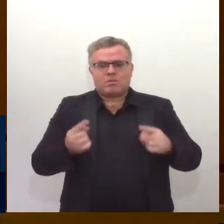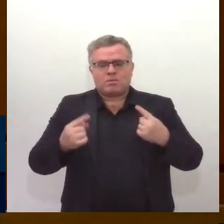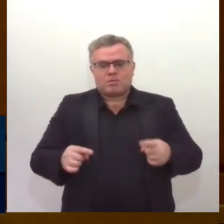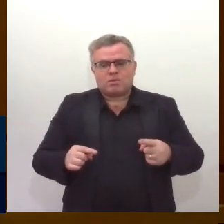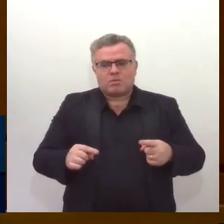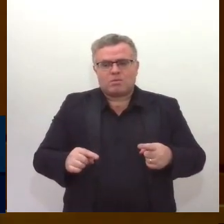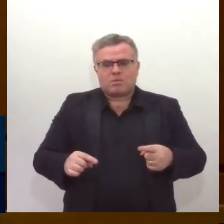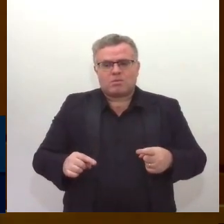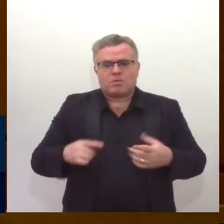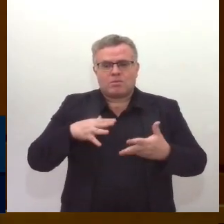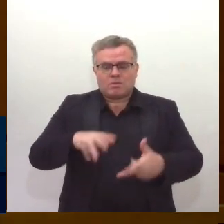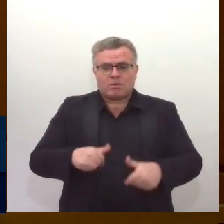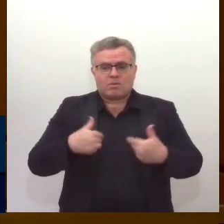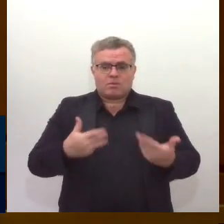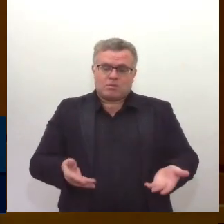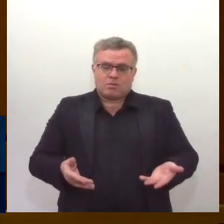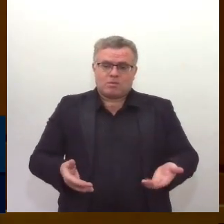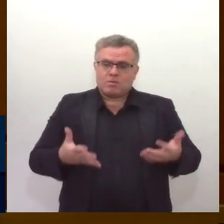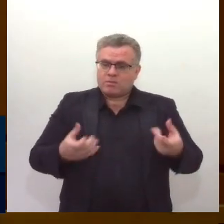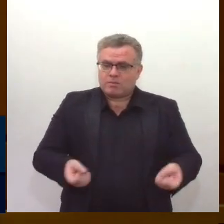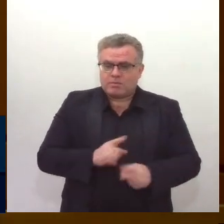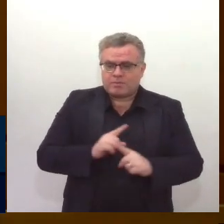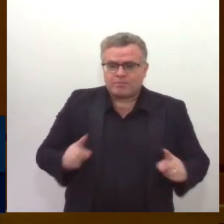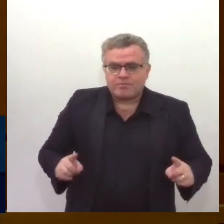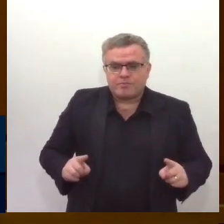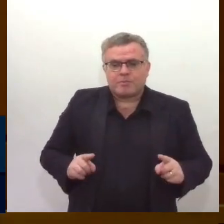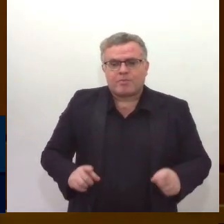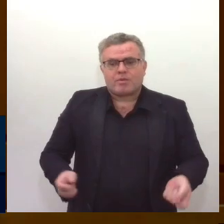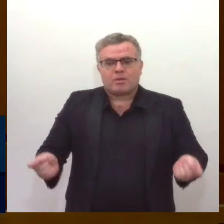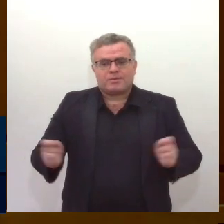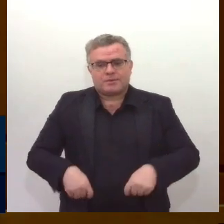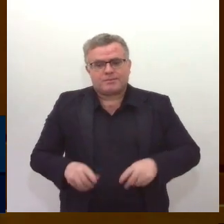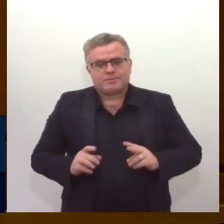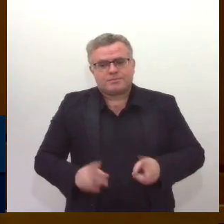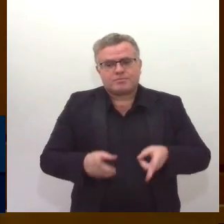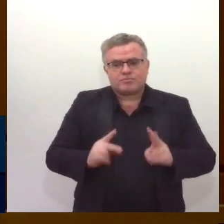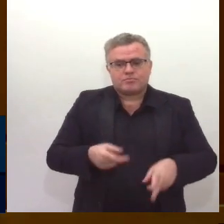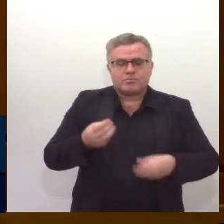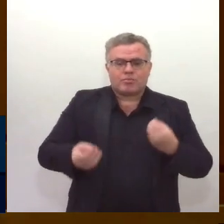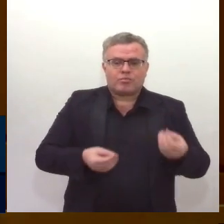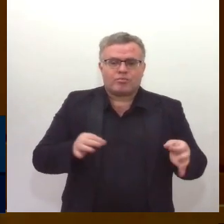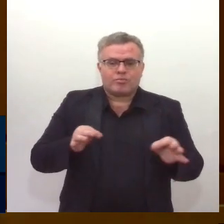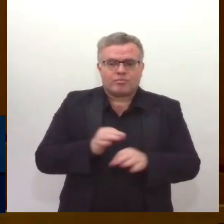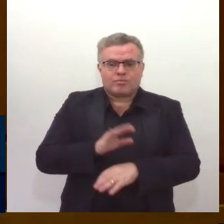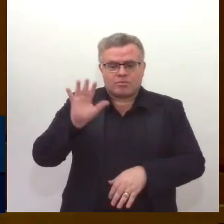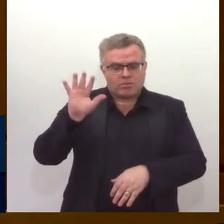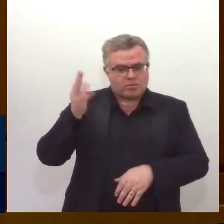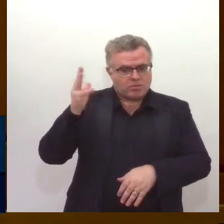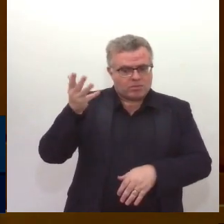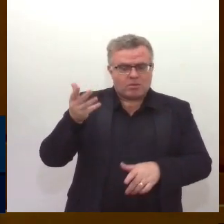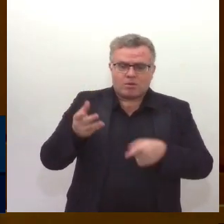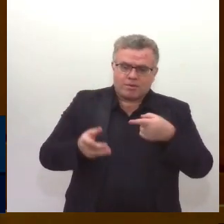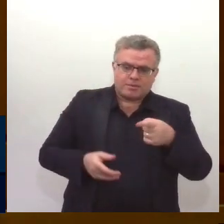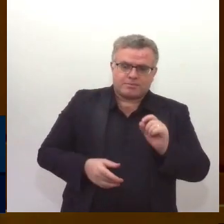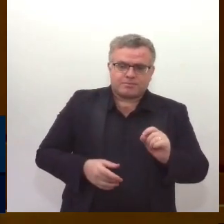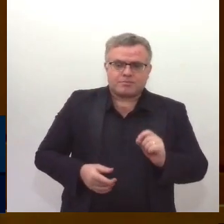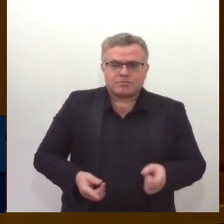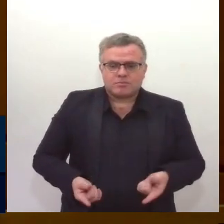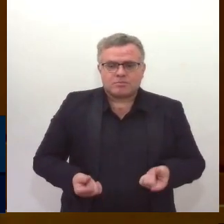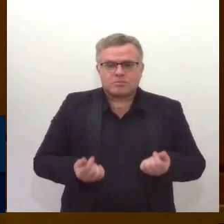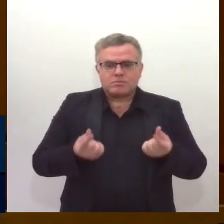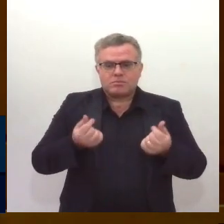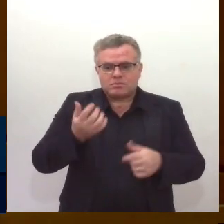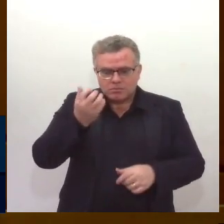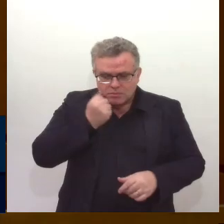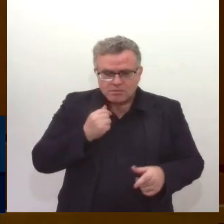essa política de combate às mudanças climáticas. Ele só pensa no lucro, né, como ele deu